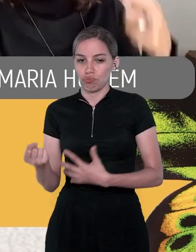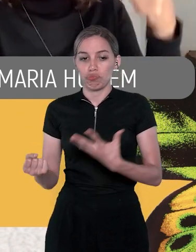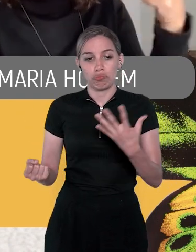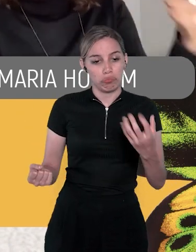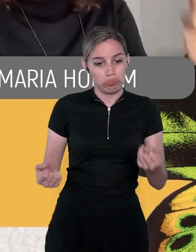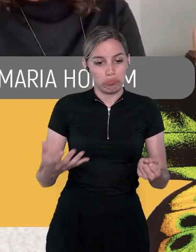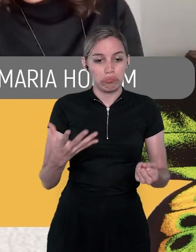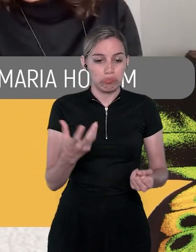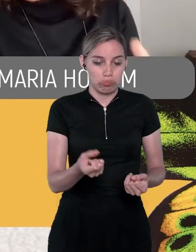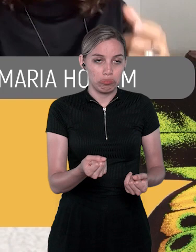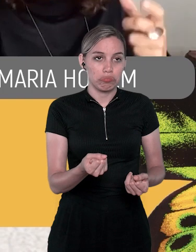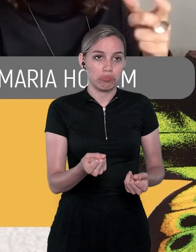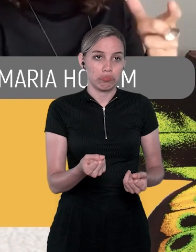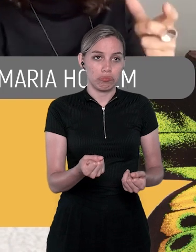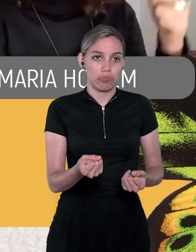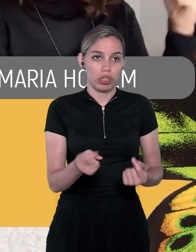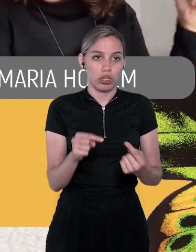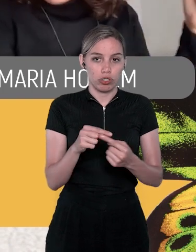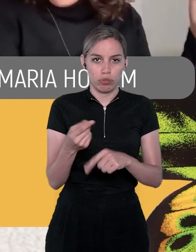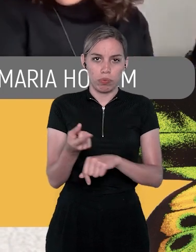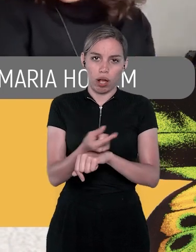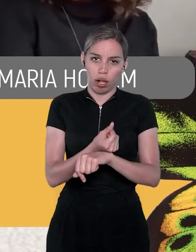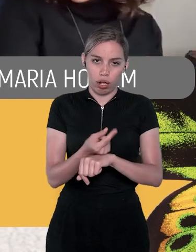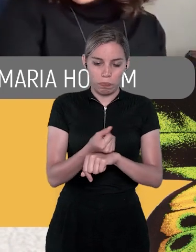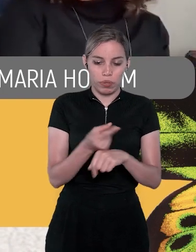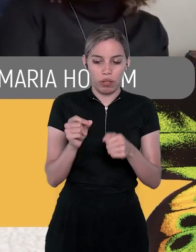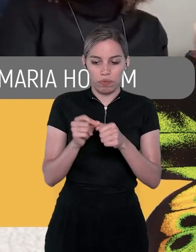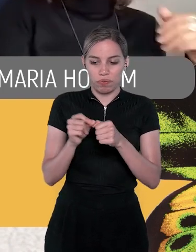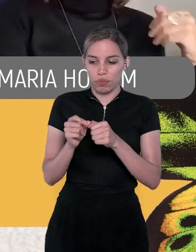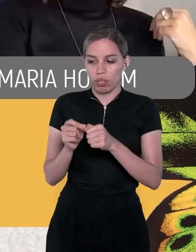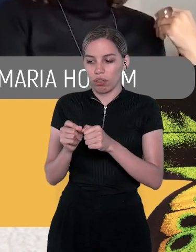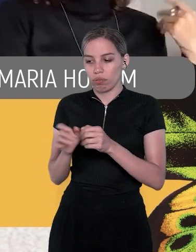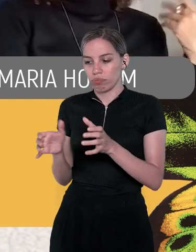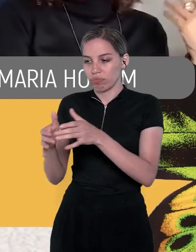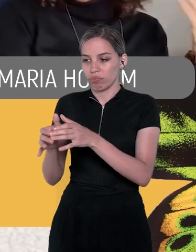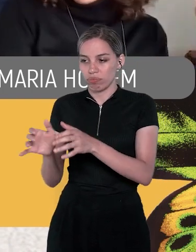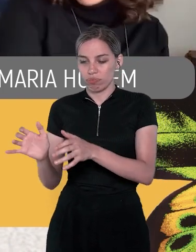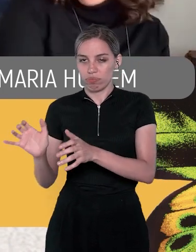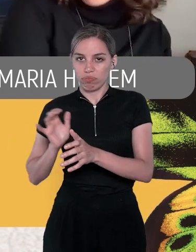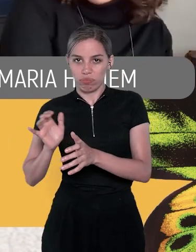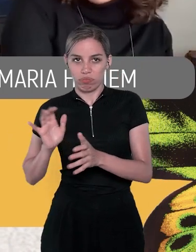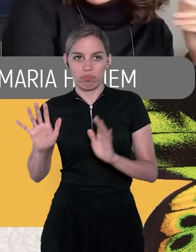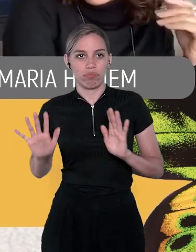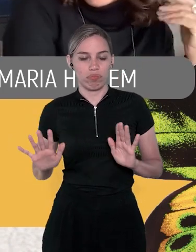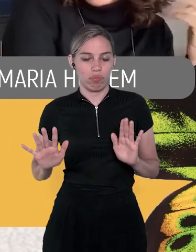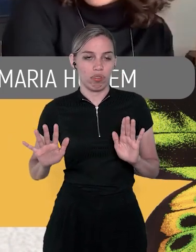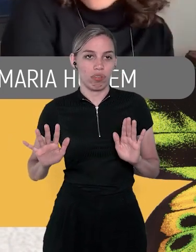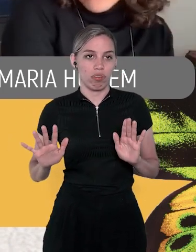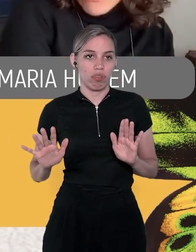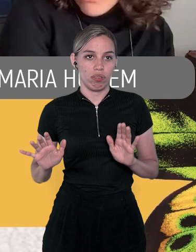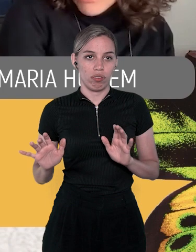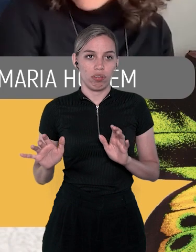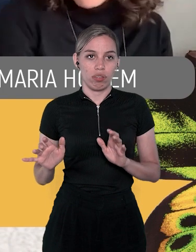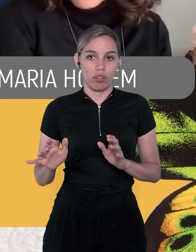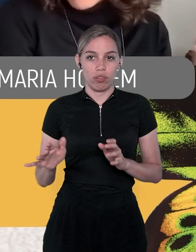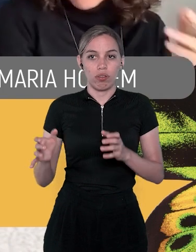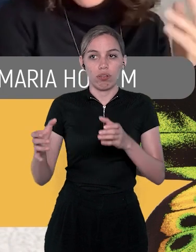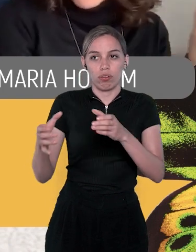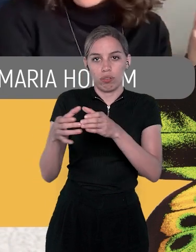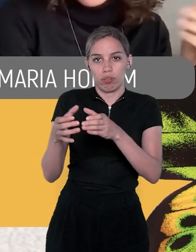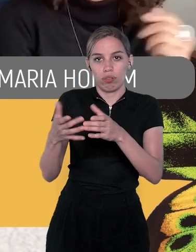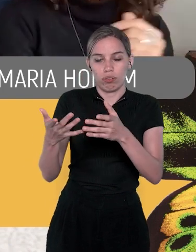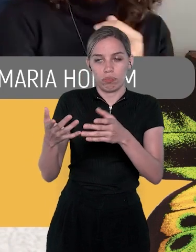do VIP, e VIP do VIP. E o próprio capitalismo faz, a própria cultura anglo-saxônica também